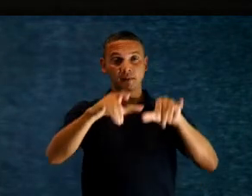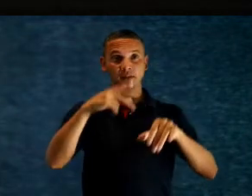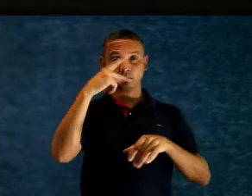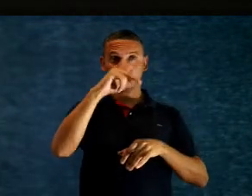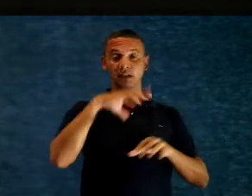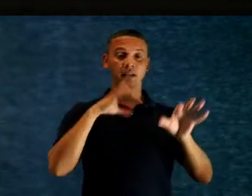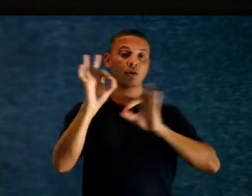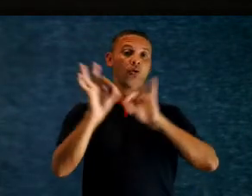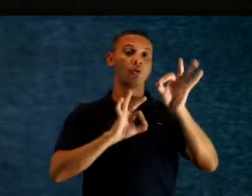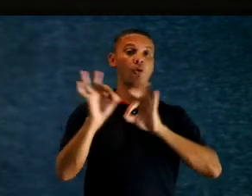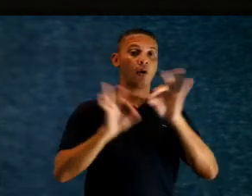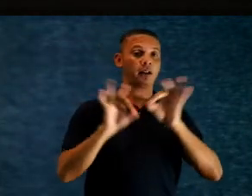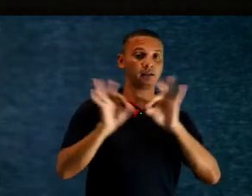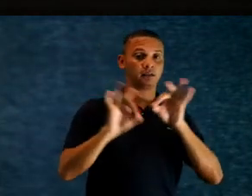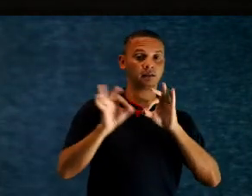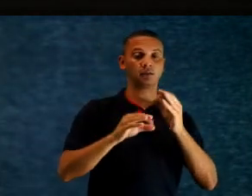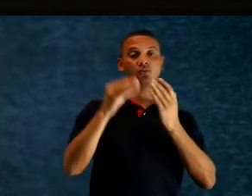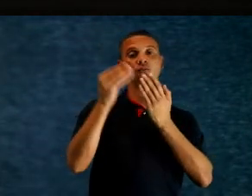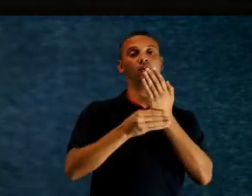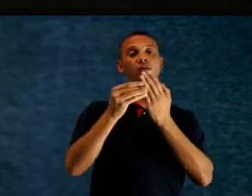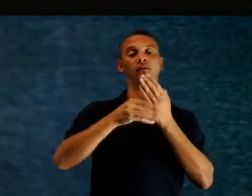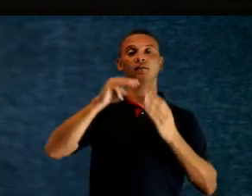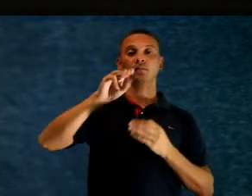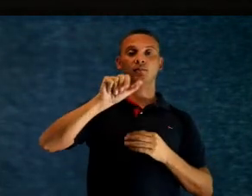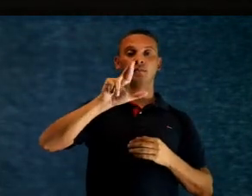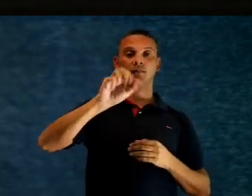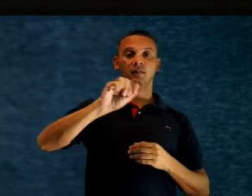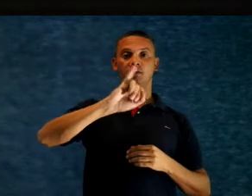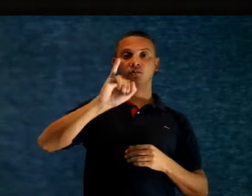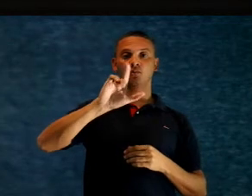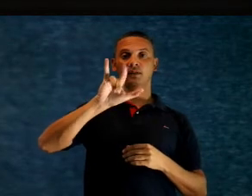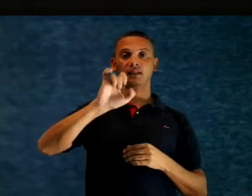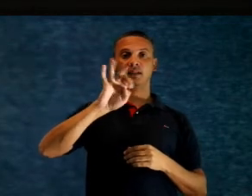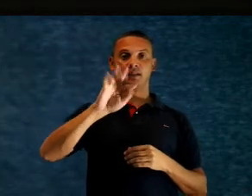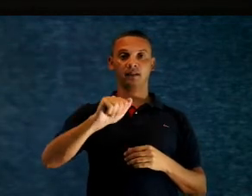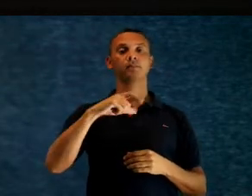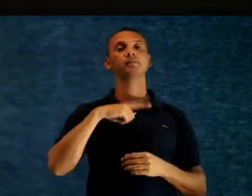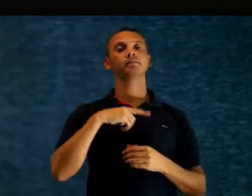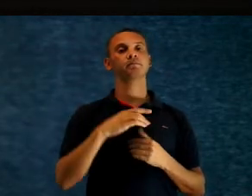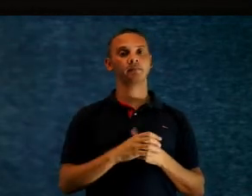são muitas crônicas, né? E para que isso seja publicado em livro,